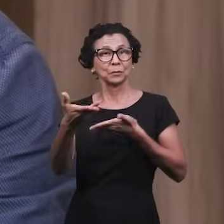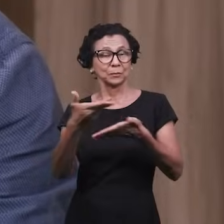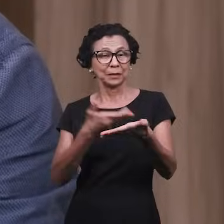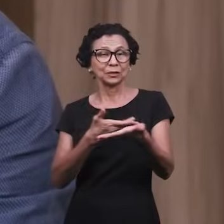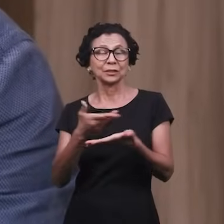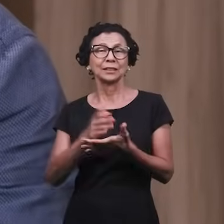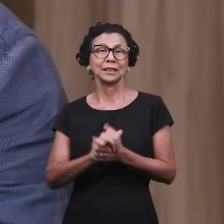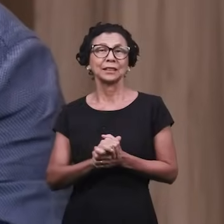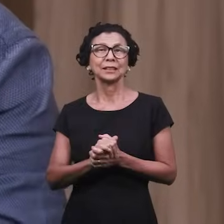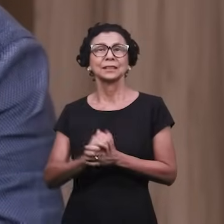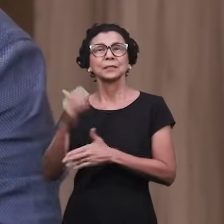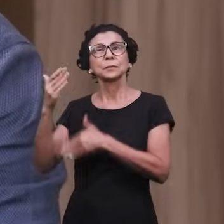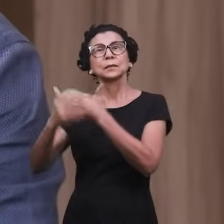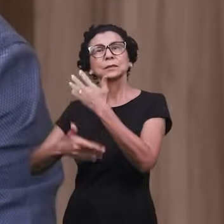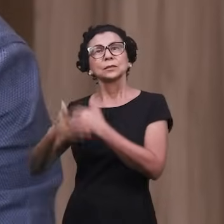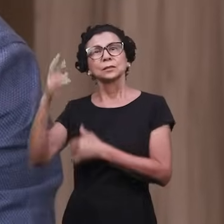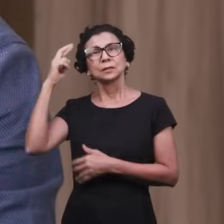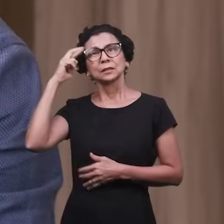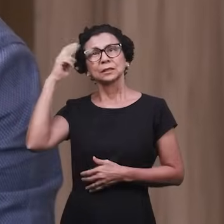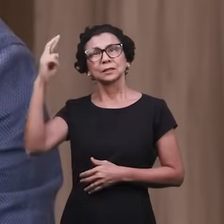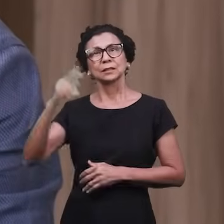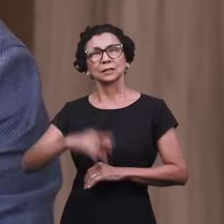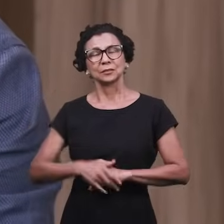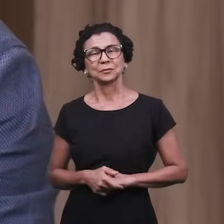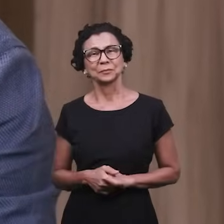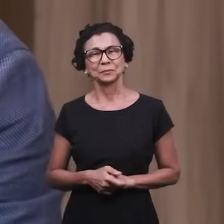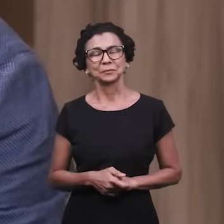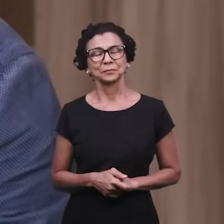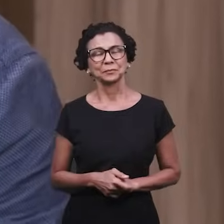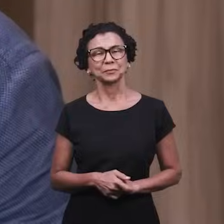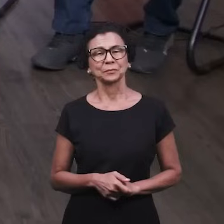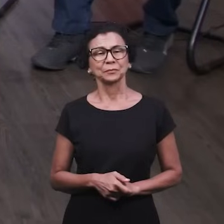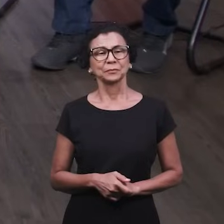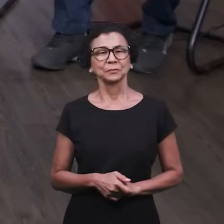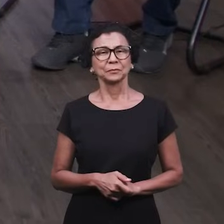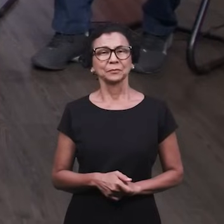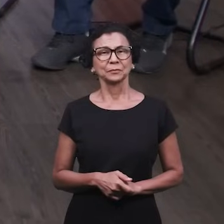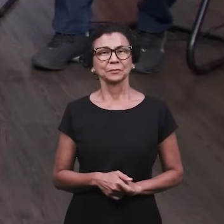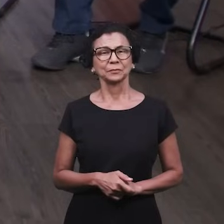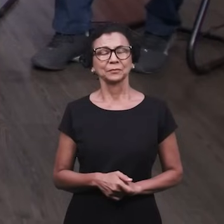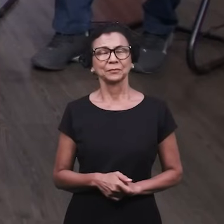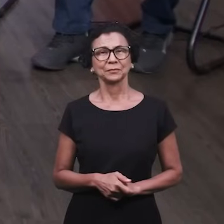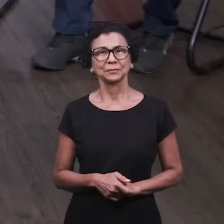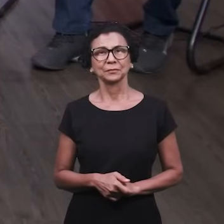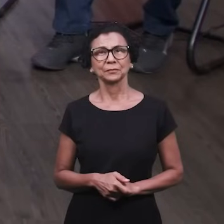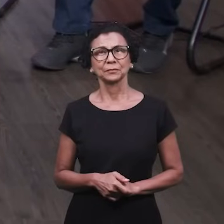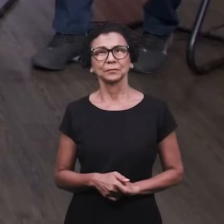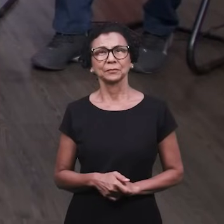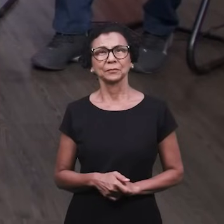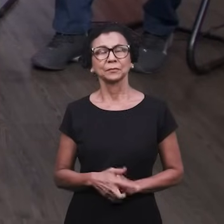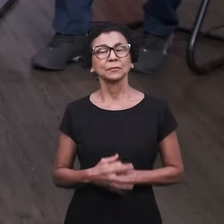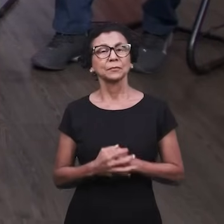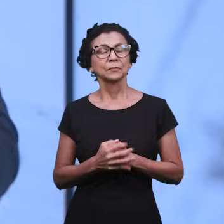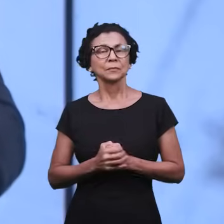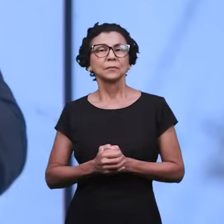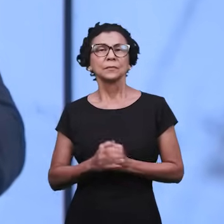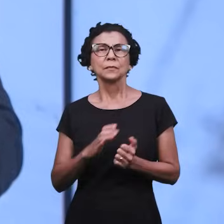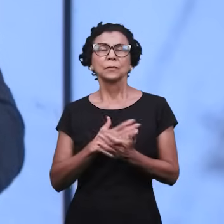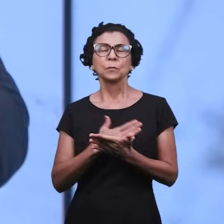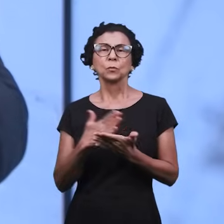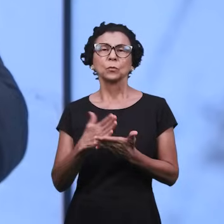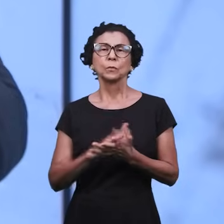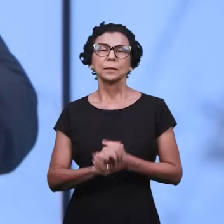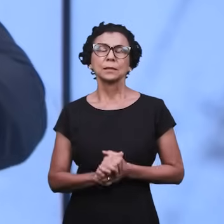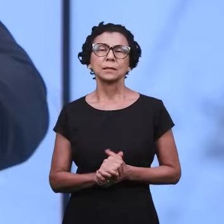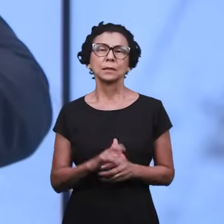com o Senhor e aquilo que nós temos vivenciado nesta obra. Amém. Vamos então dar início, programa Conversas de Louvor. Nós